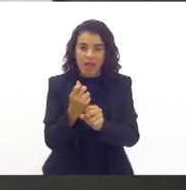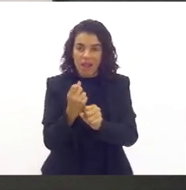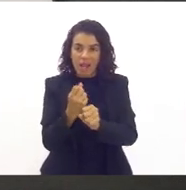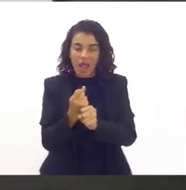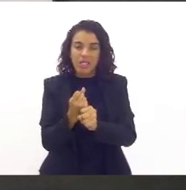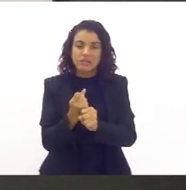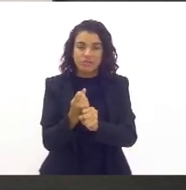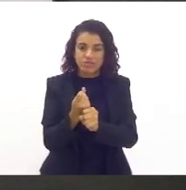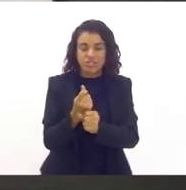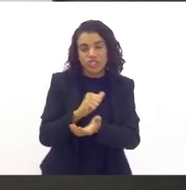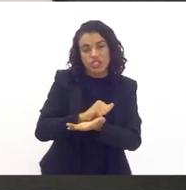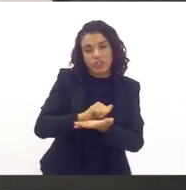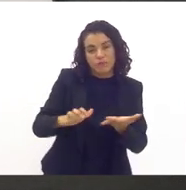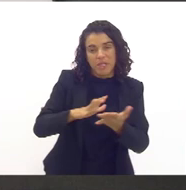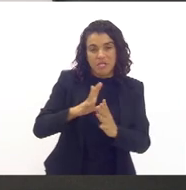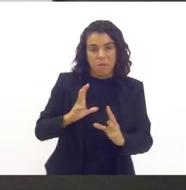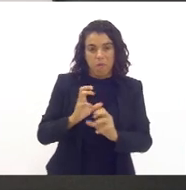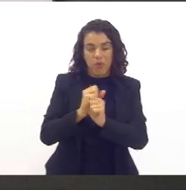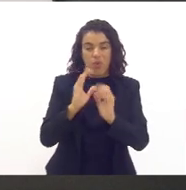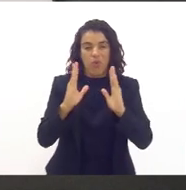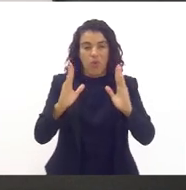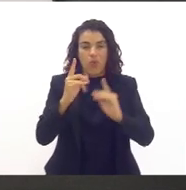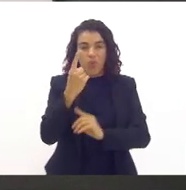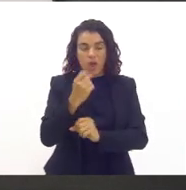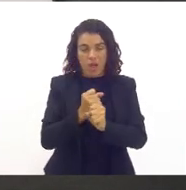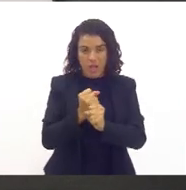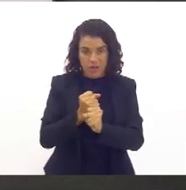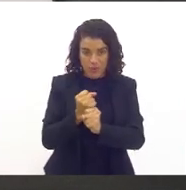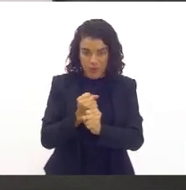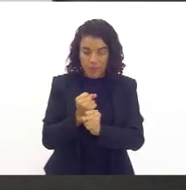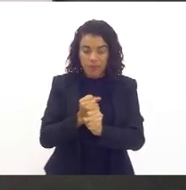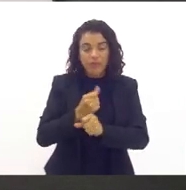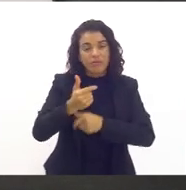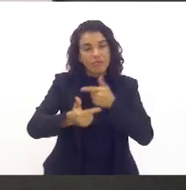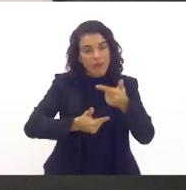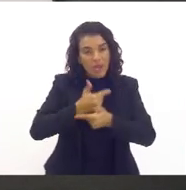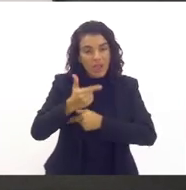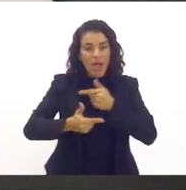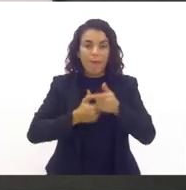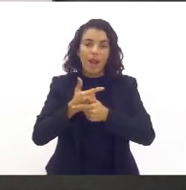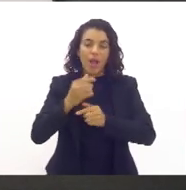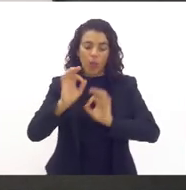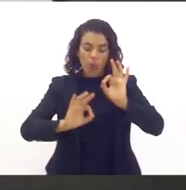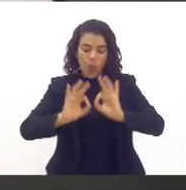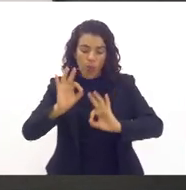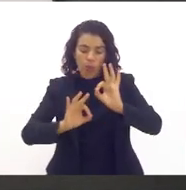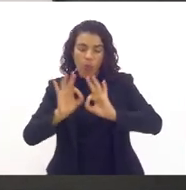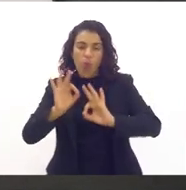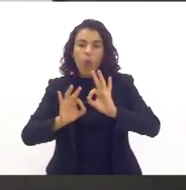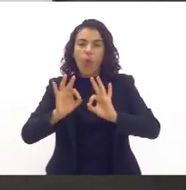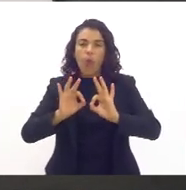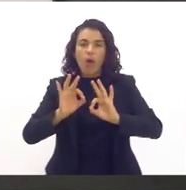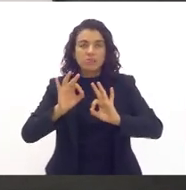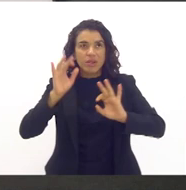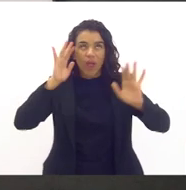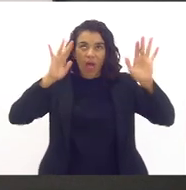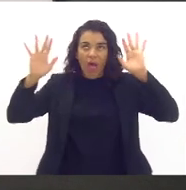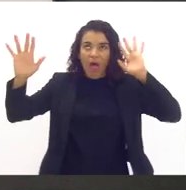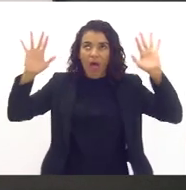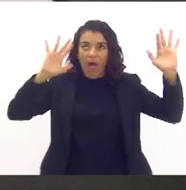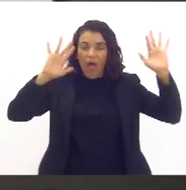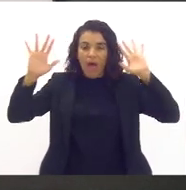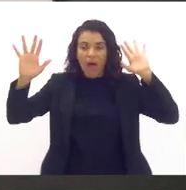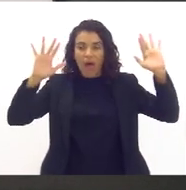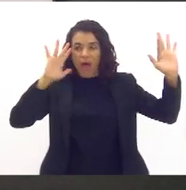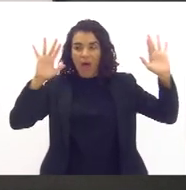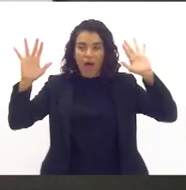se trabalhar, secretário Rafael, com um orçamento fictício. Aliás,